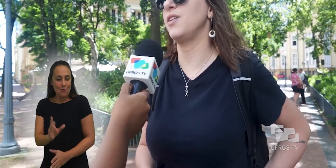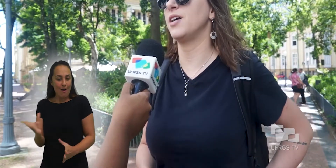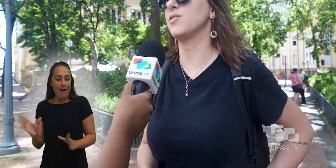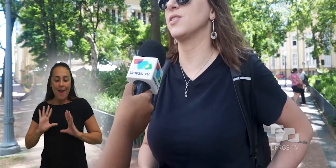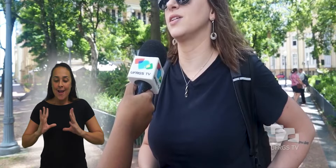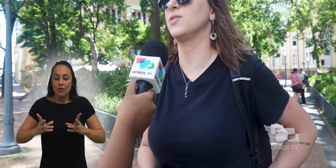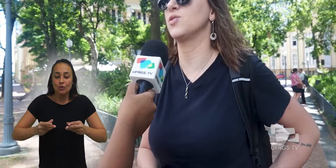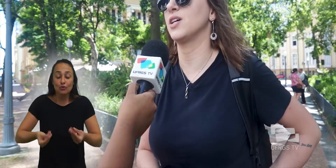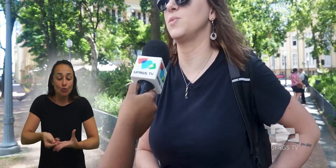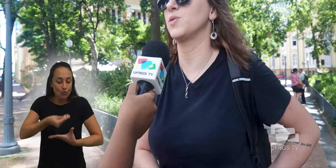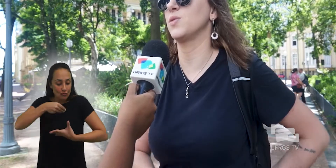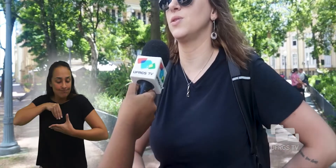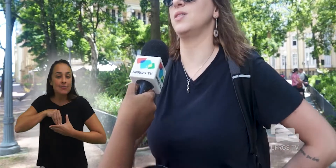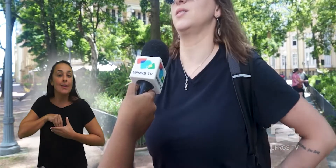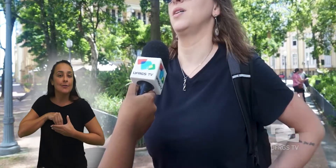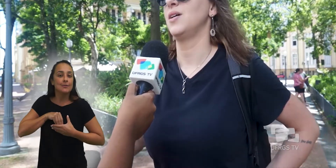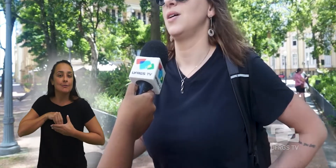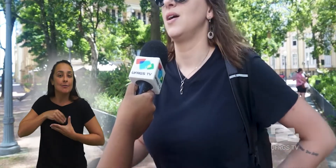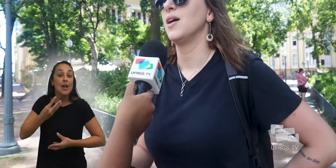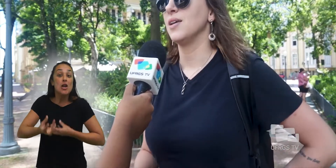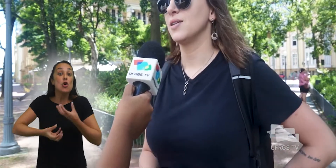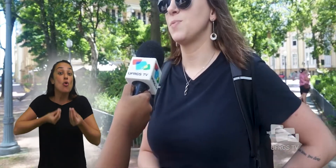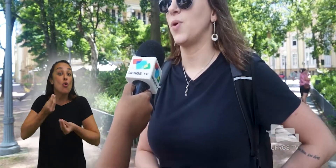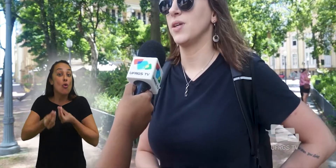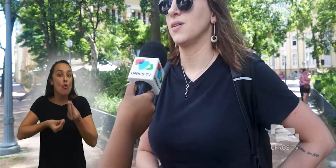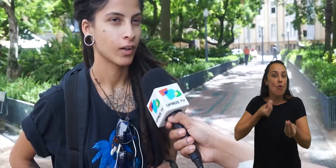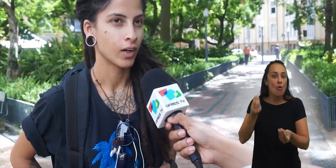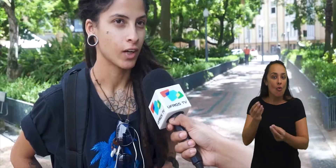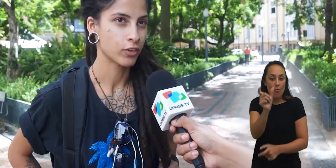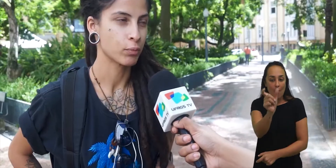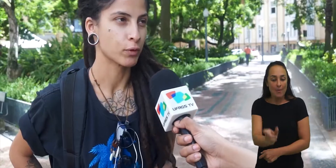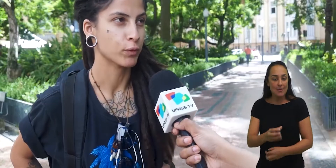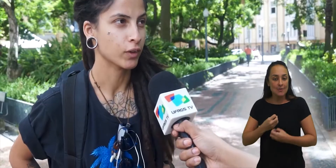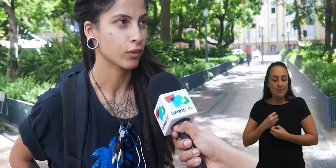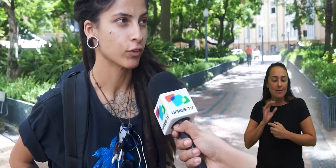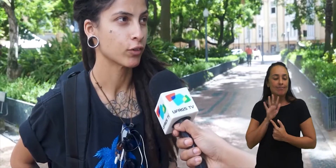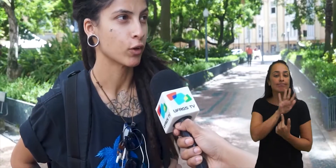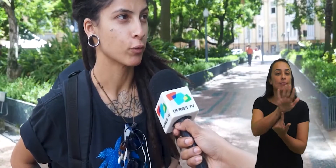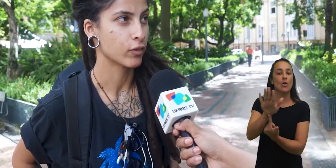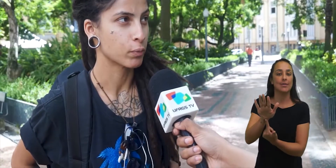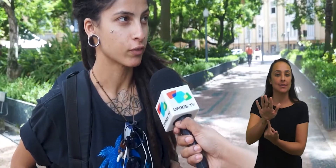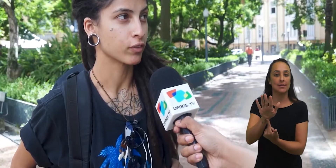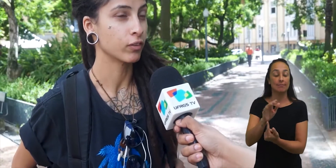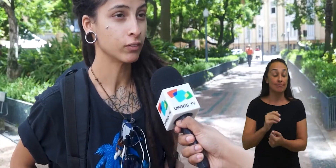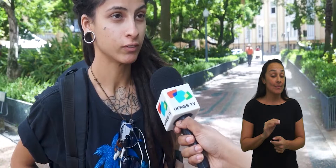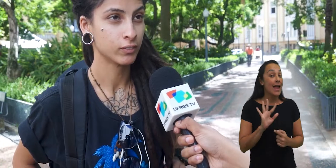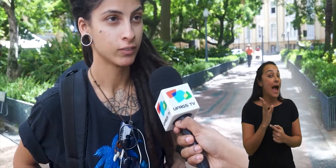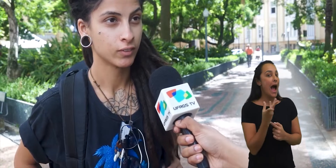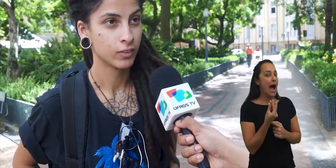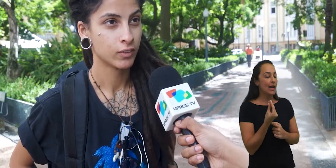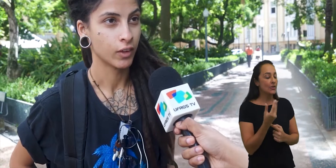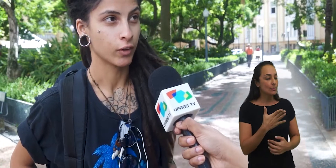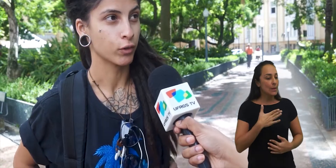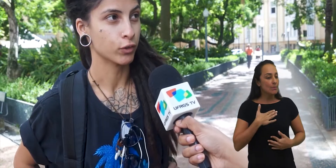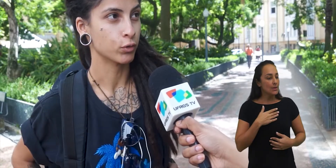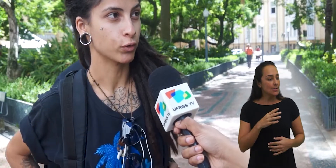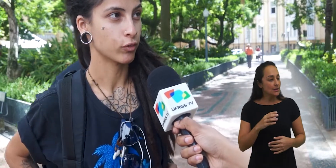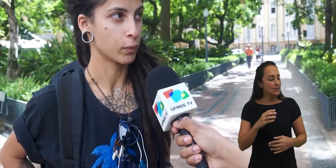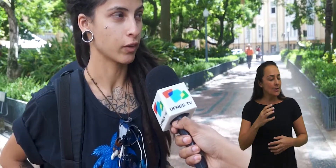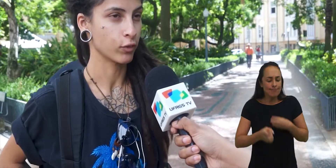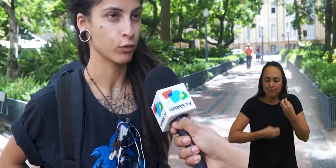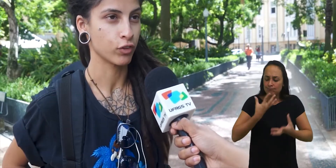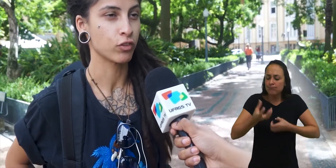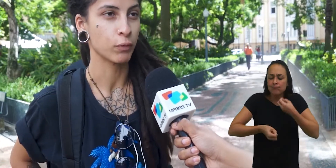que o universo que está dentro de cada pessoa expõe. A arte, para mim, eu acho que é uma expressão. É quando